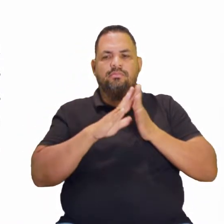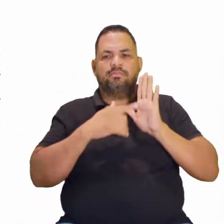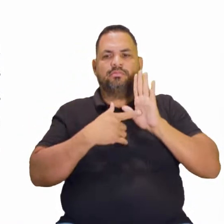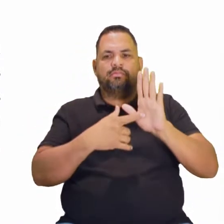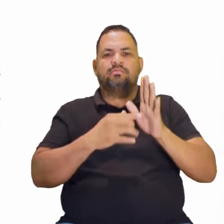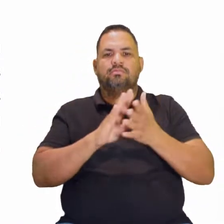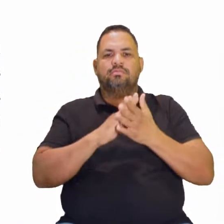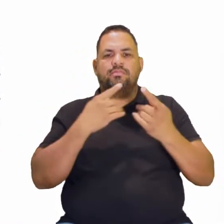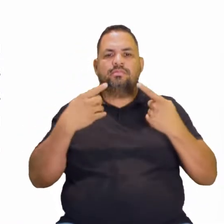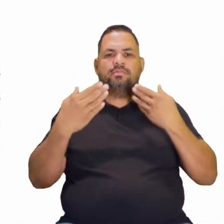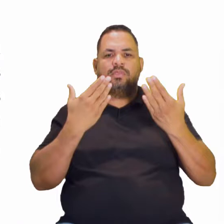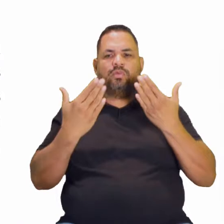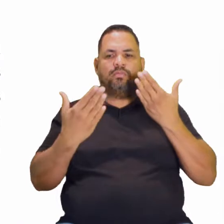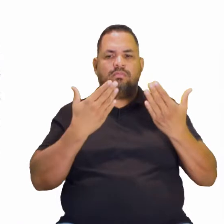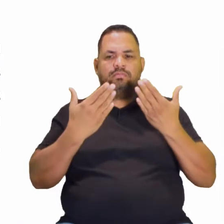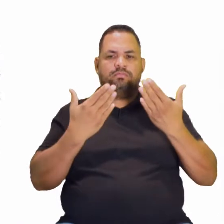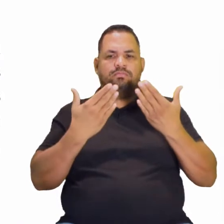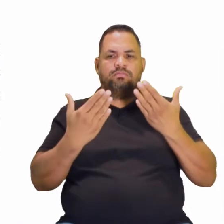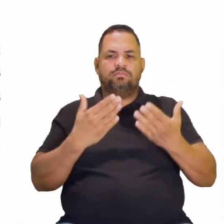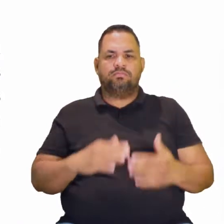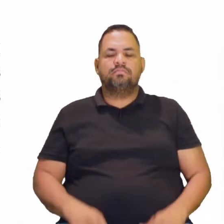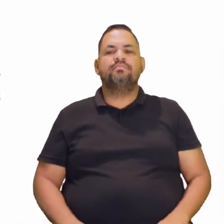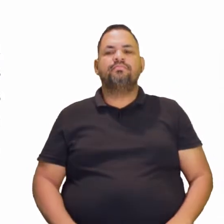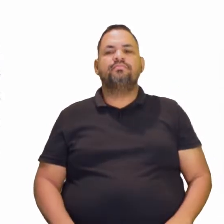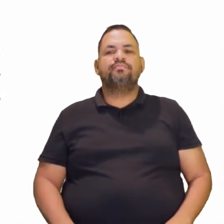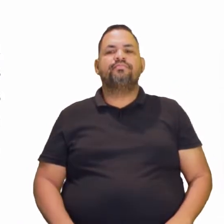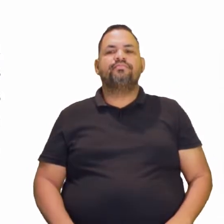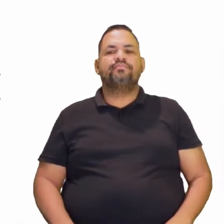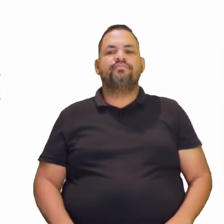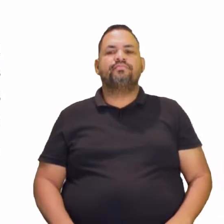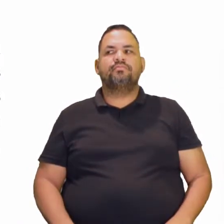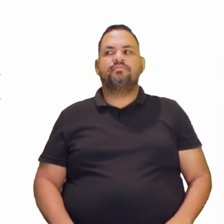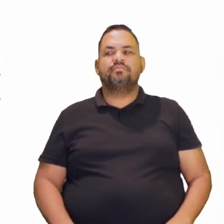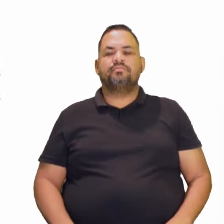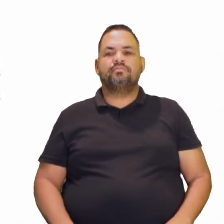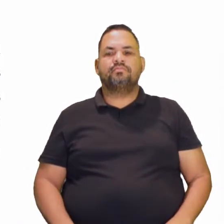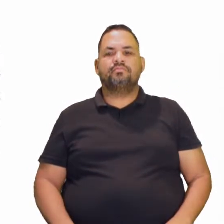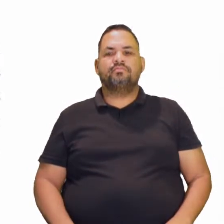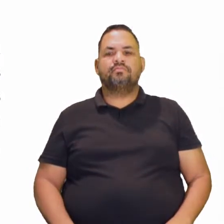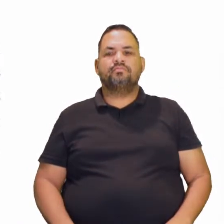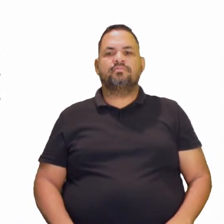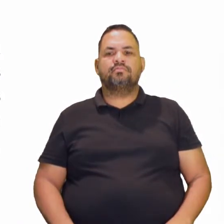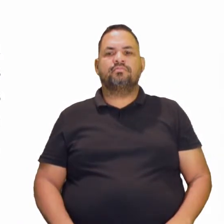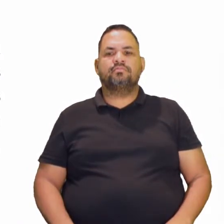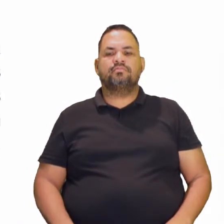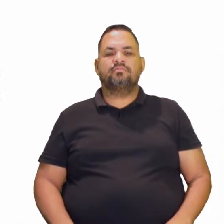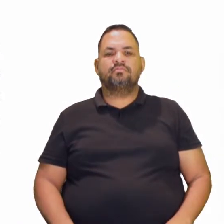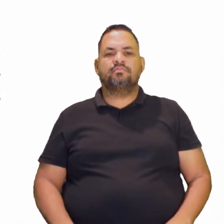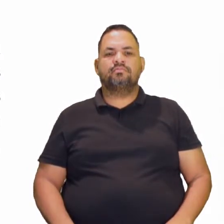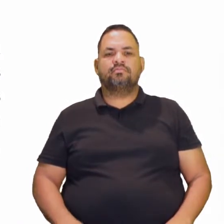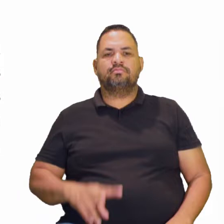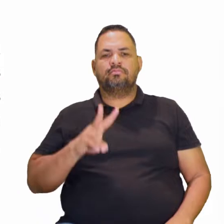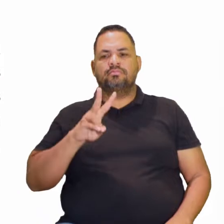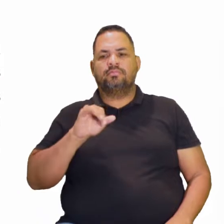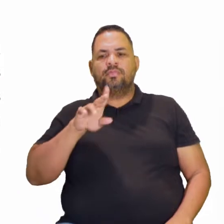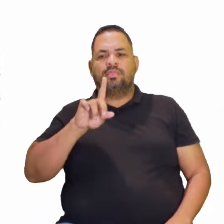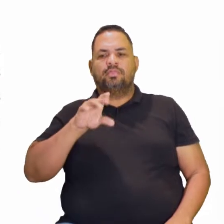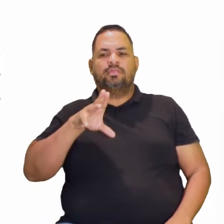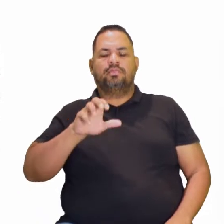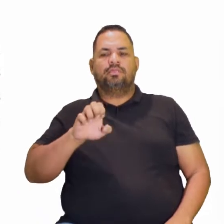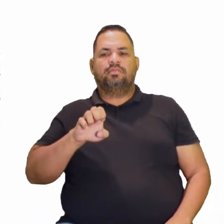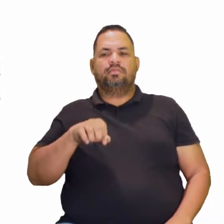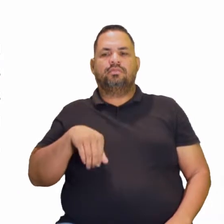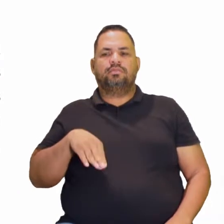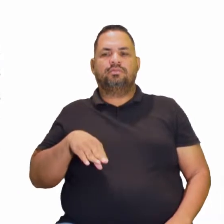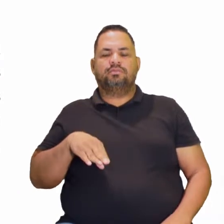representando, fazendo paralelo, uma comparação, né, da Virgem, né, que, como a